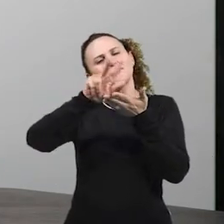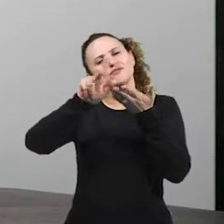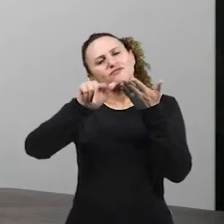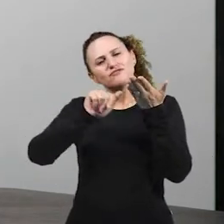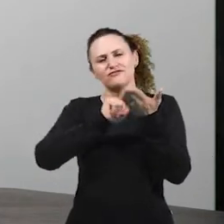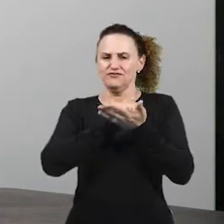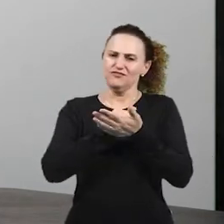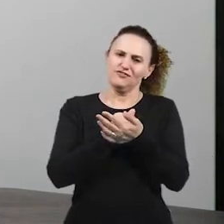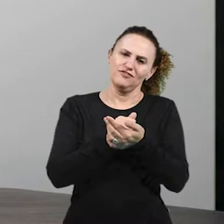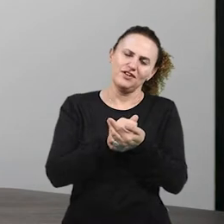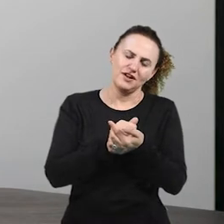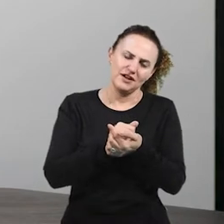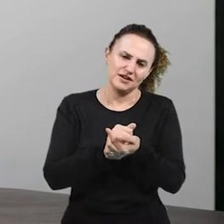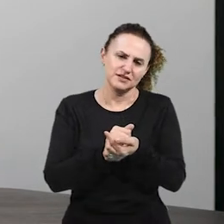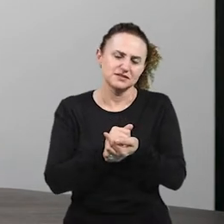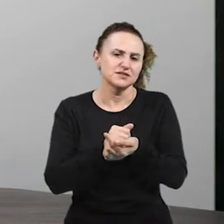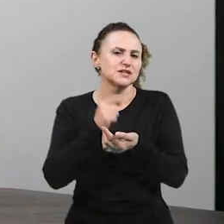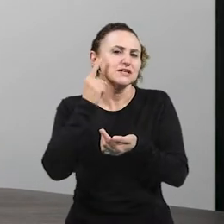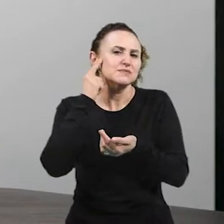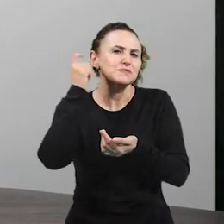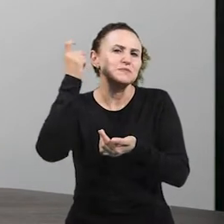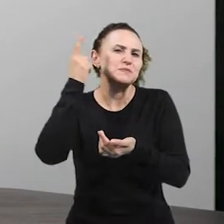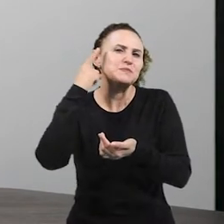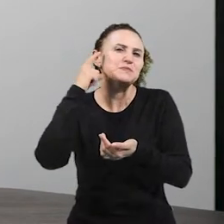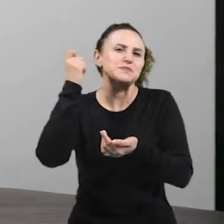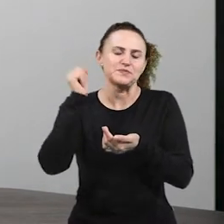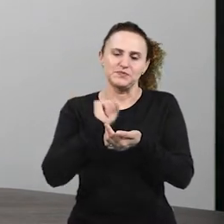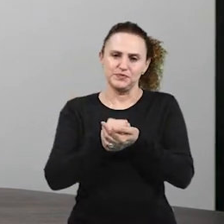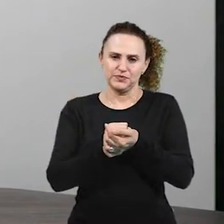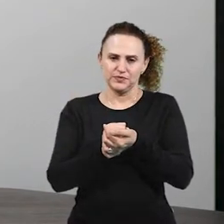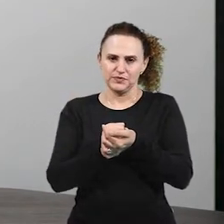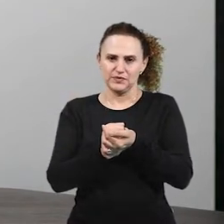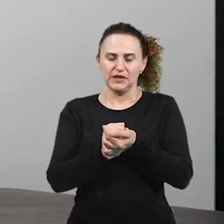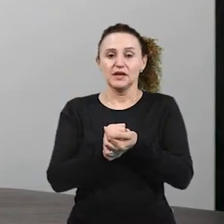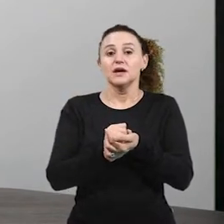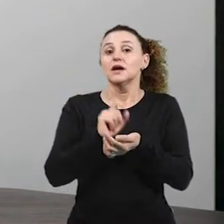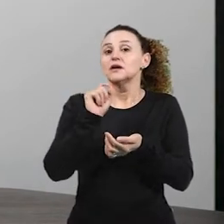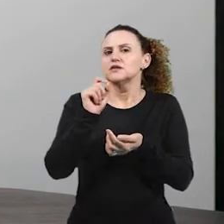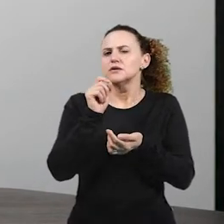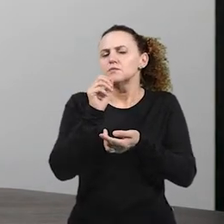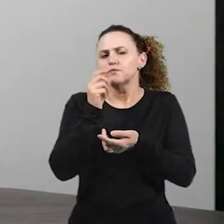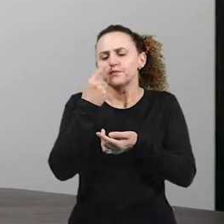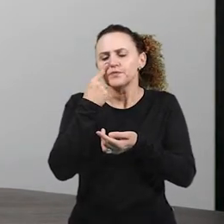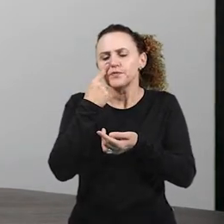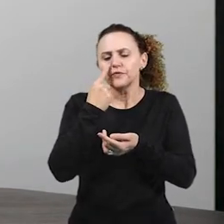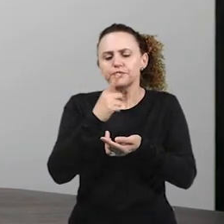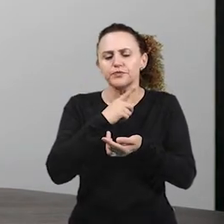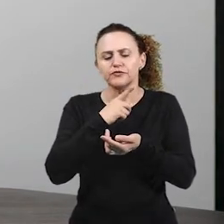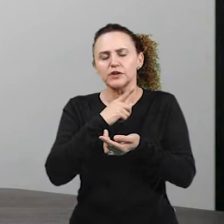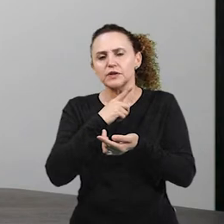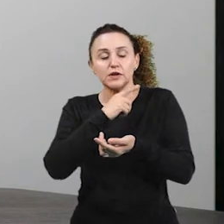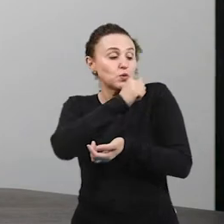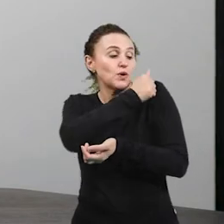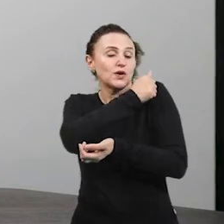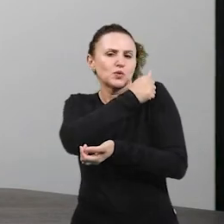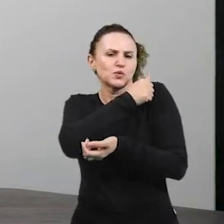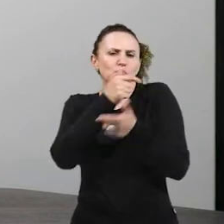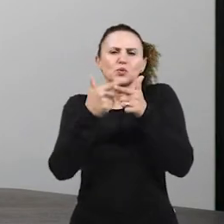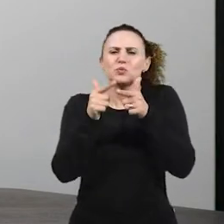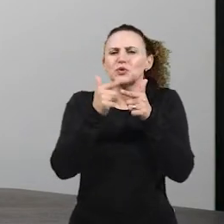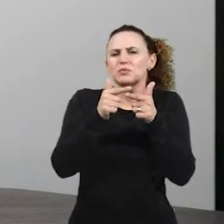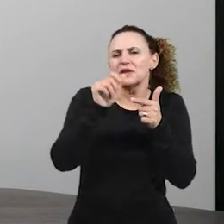a produção desse som é de repente você vai encontrar um aluno que tem um problema de